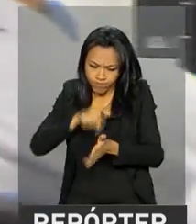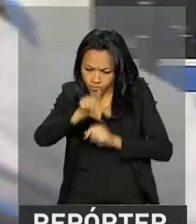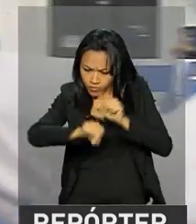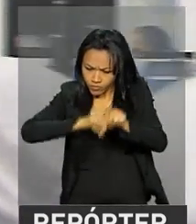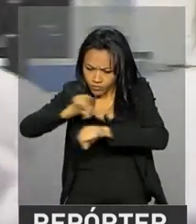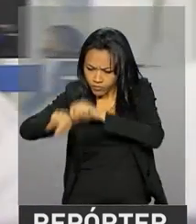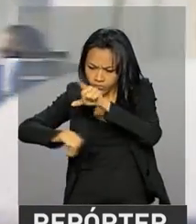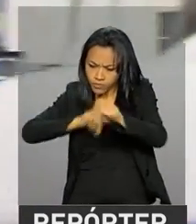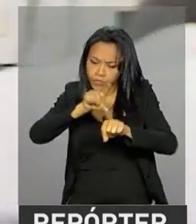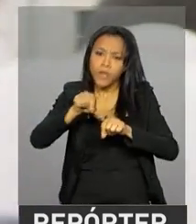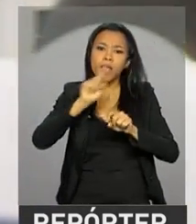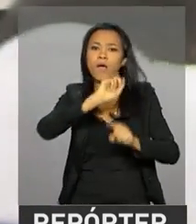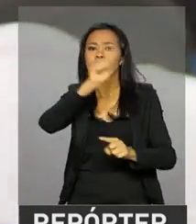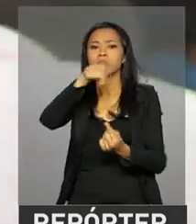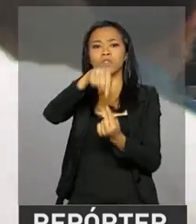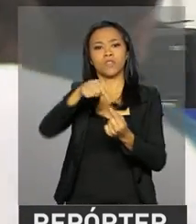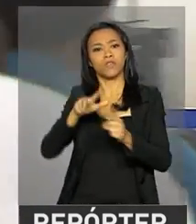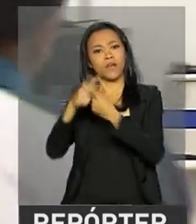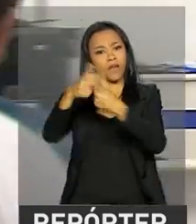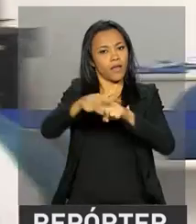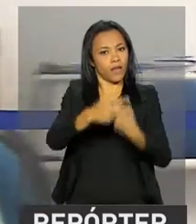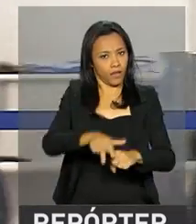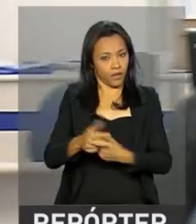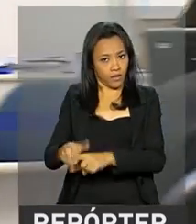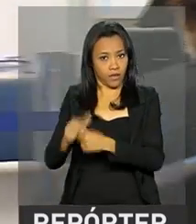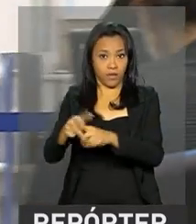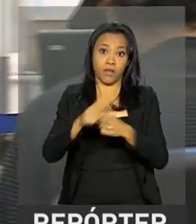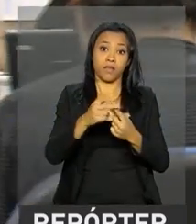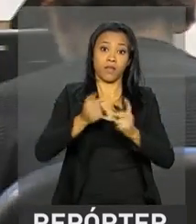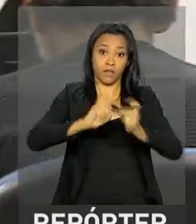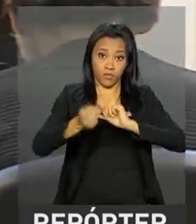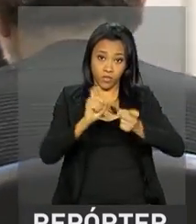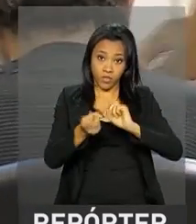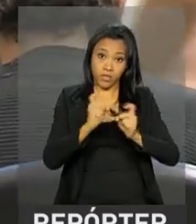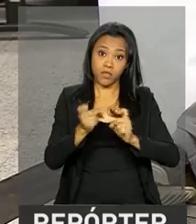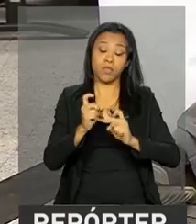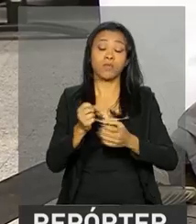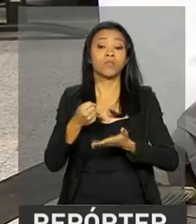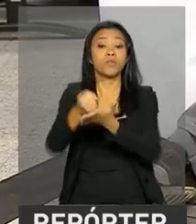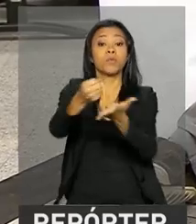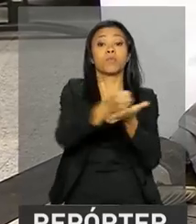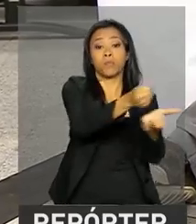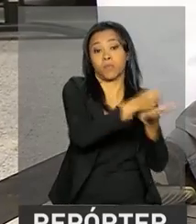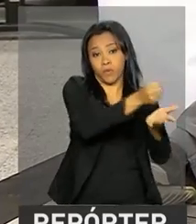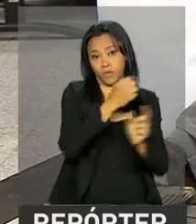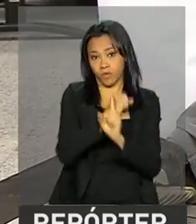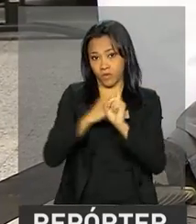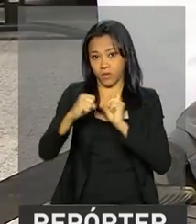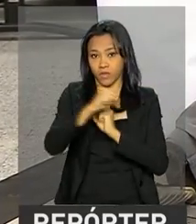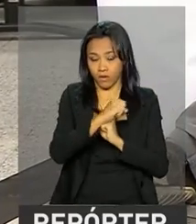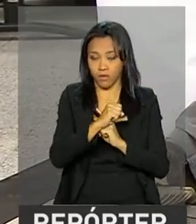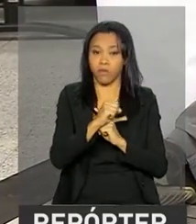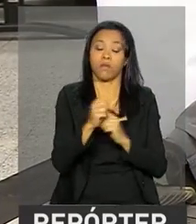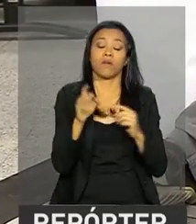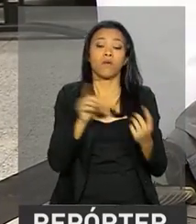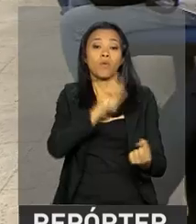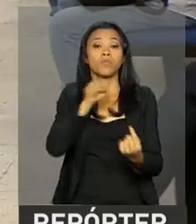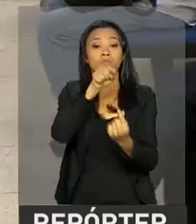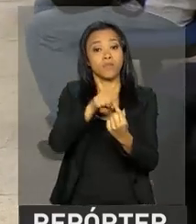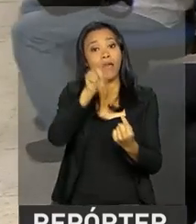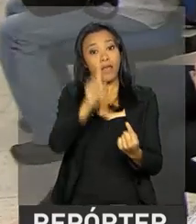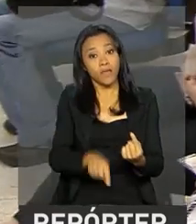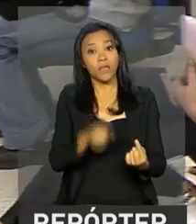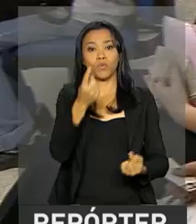processo de aperfeiçoamento da gestão dos programas sociais e benefícios. O objetivo é garantir que os